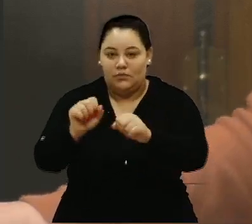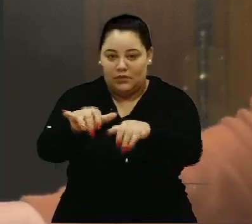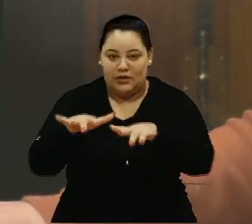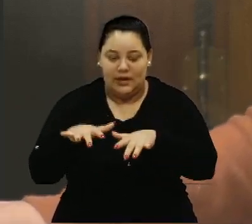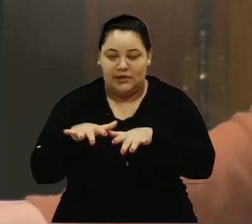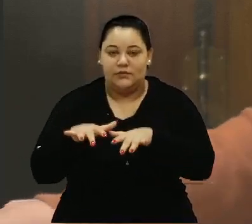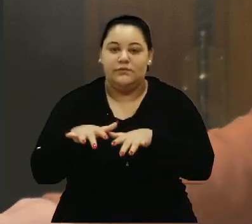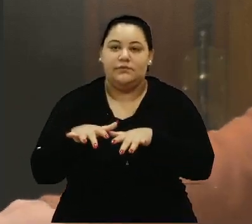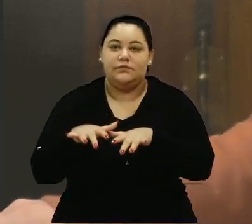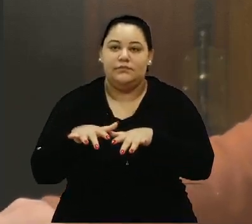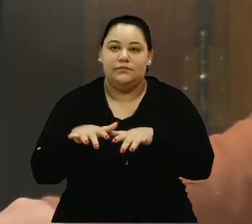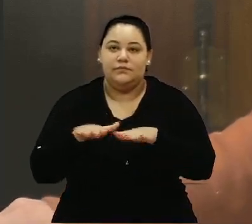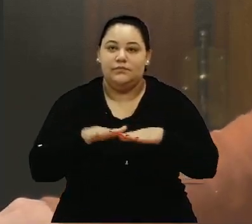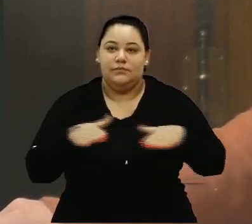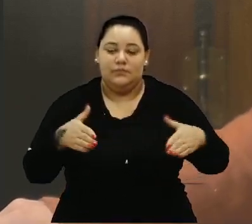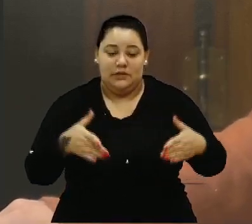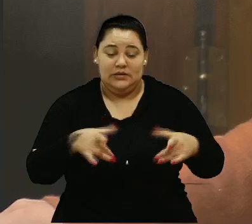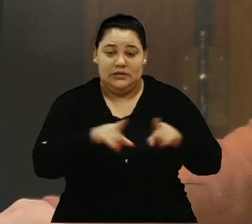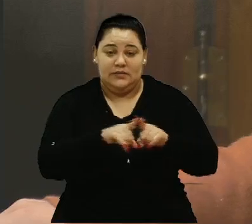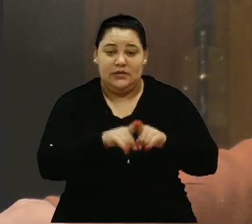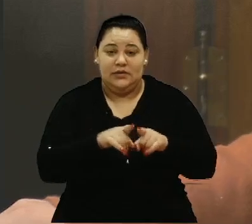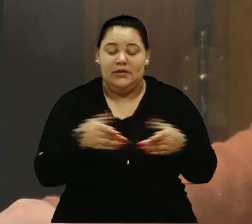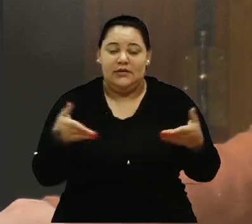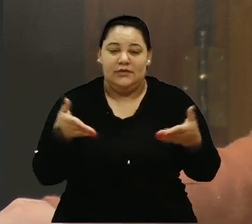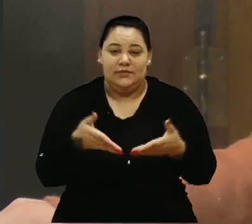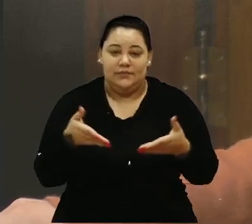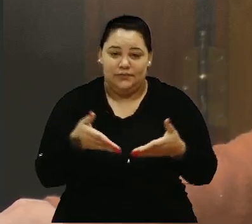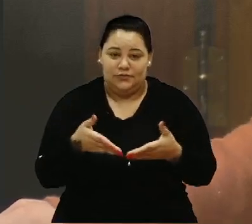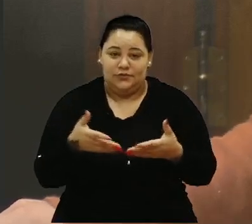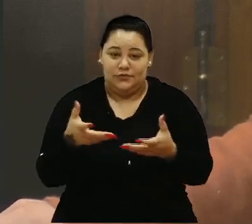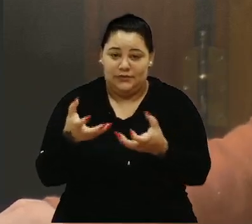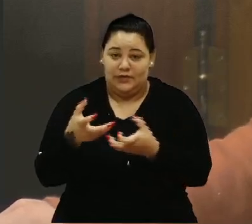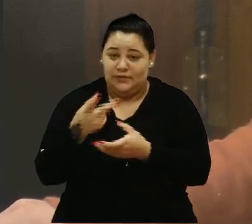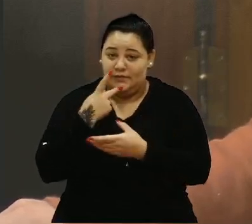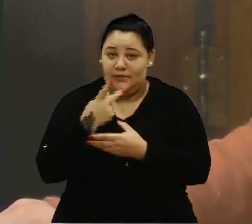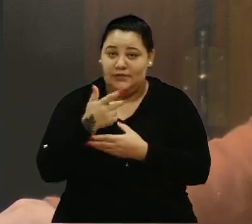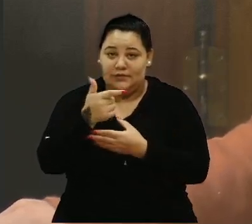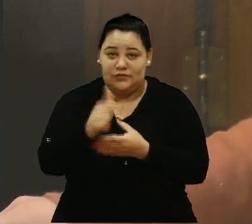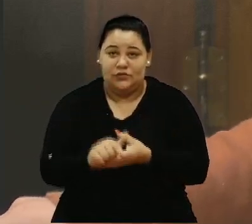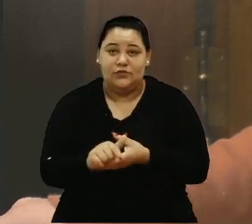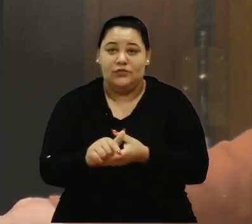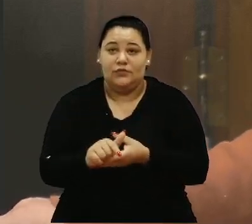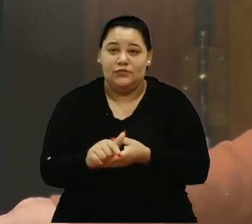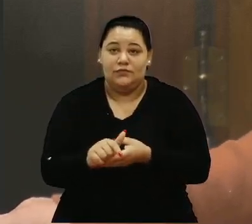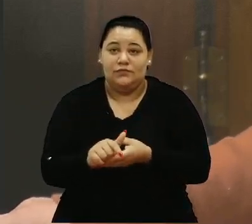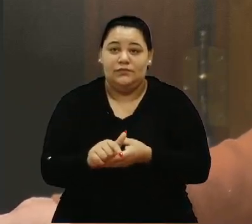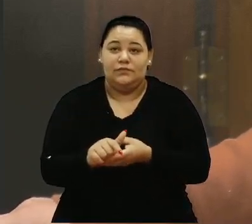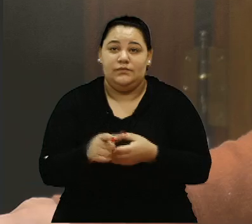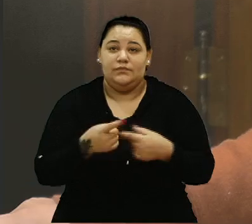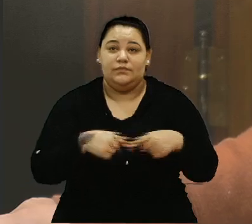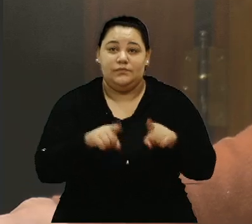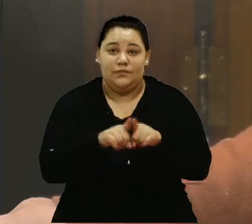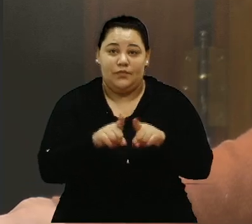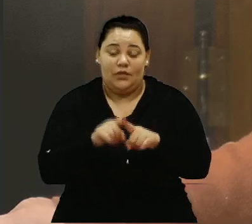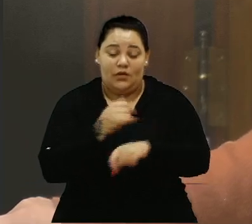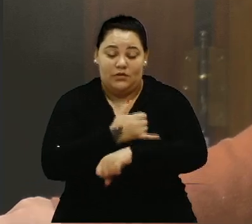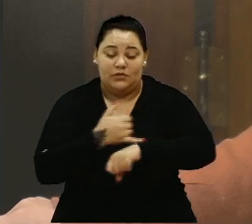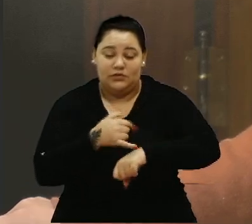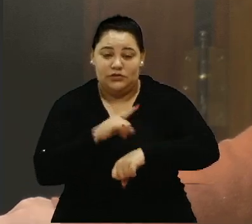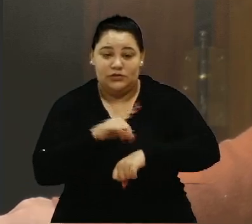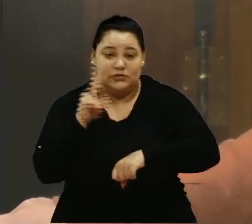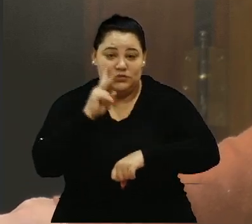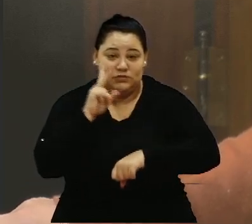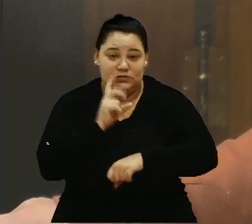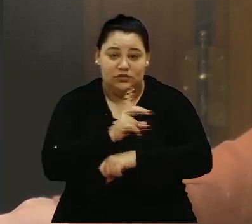mesa. Hoje eu gostaria de trazer novamente a passagem que nós tivemos na segunda-feira, no dia 12 de